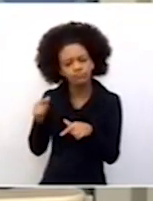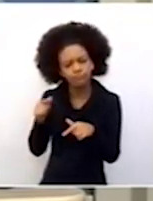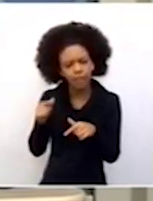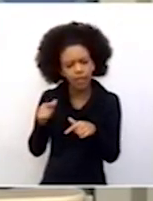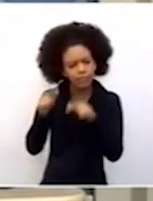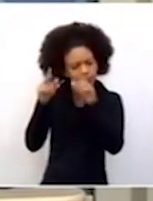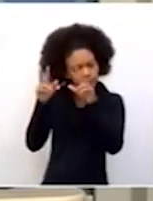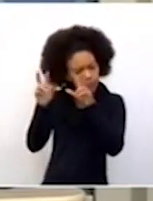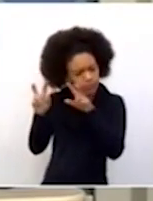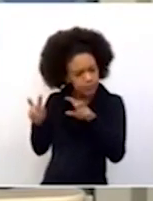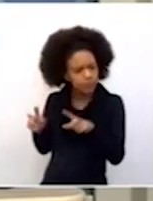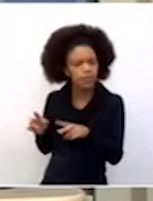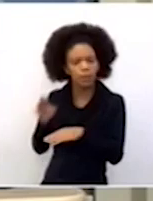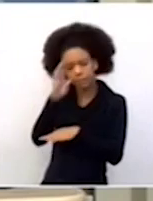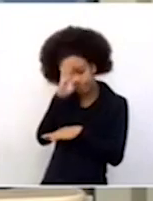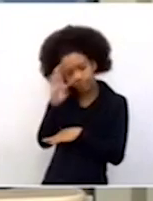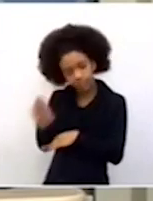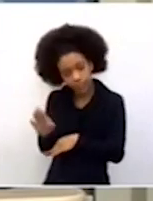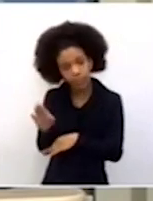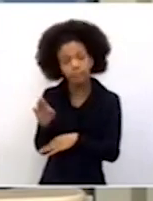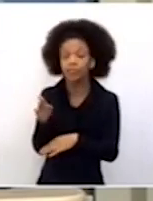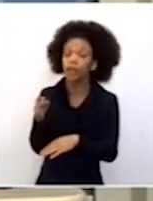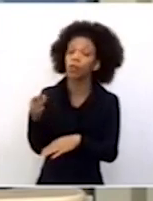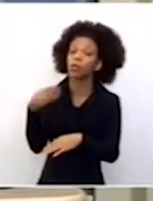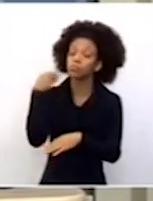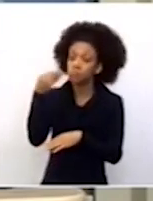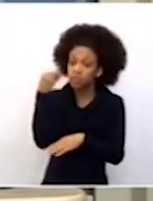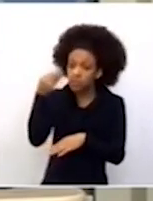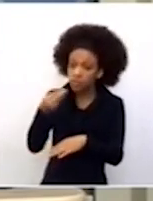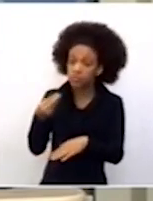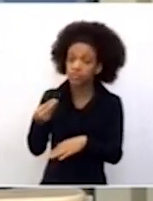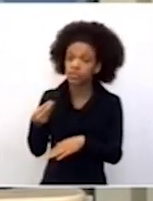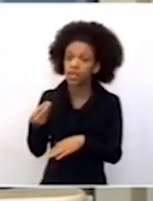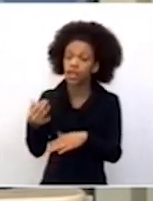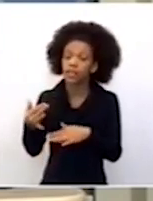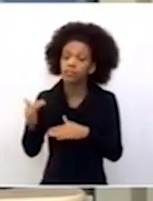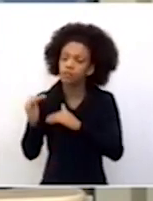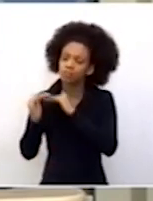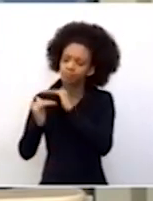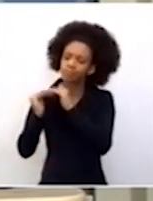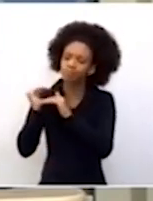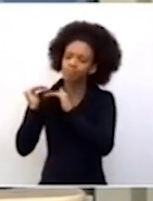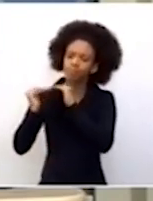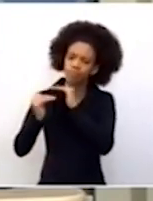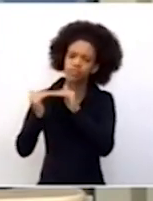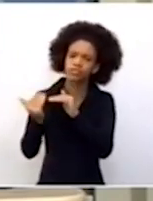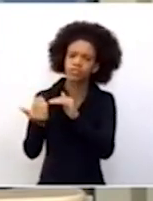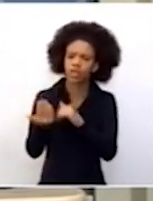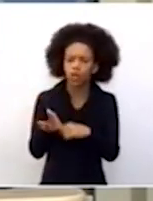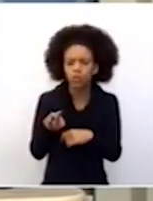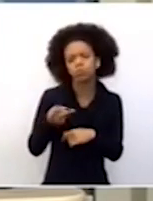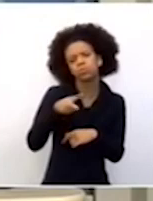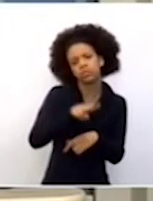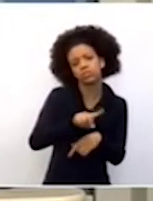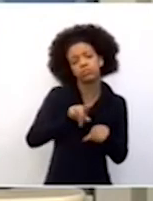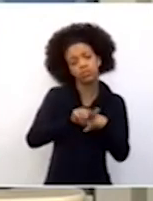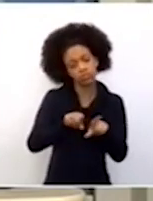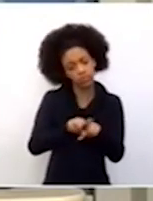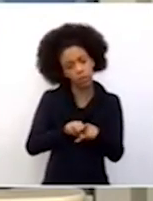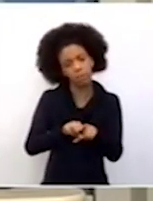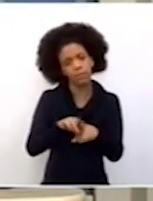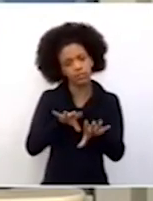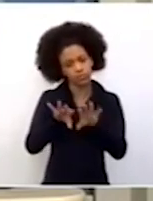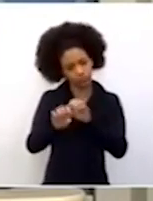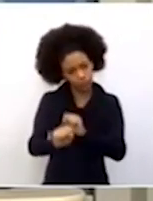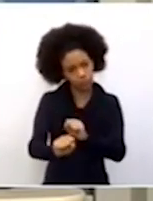destacados no chat serão, sim, elementos que vão contribuir para as próximas ações nos seguintes e também nas ações de